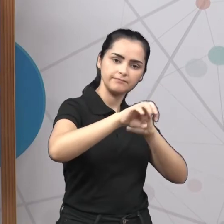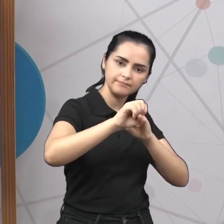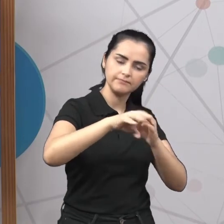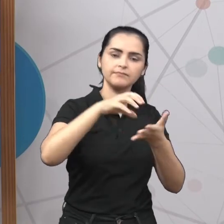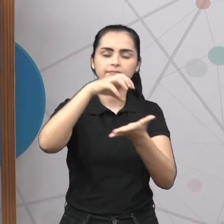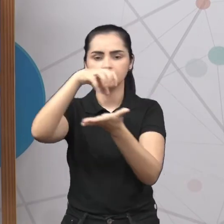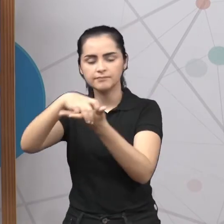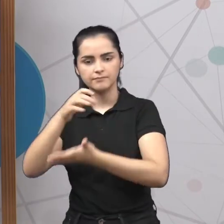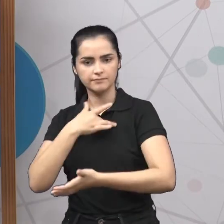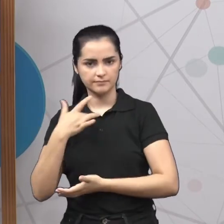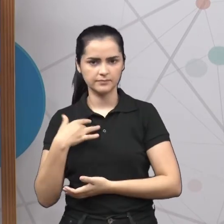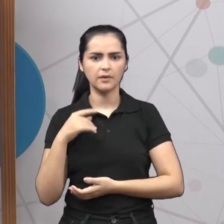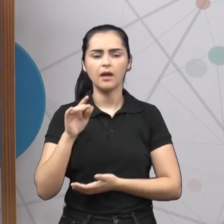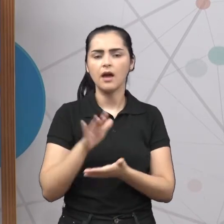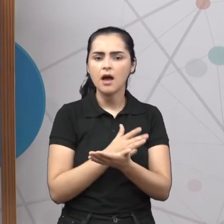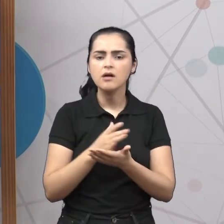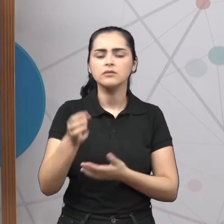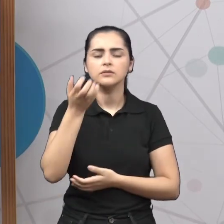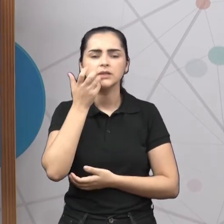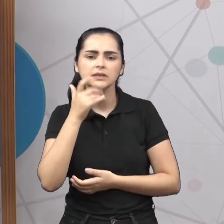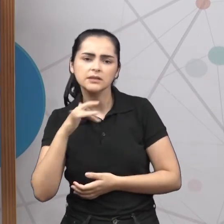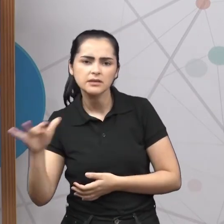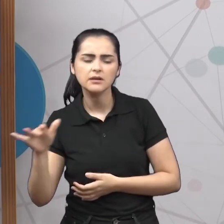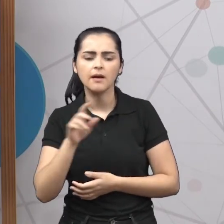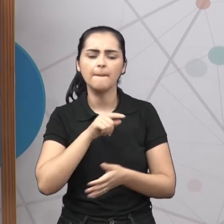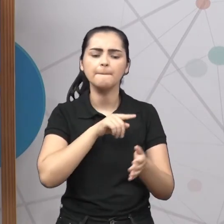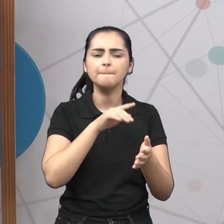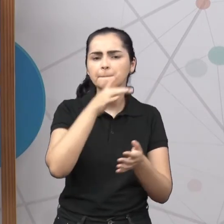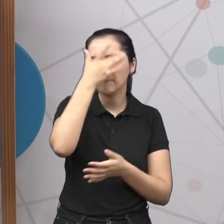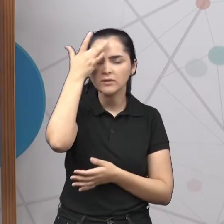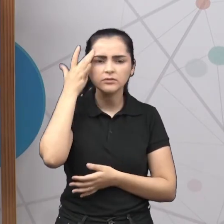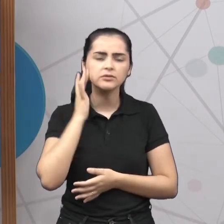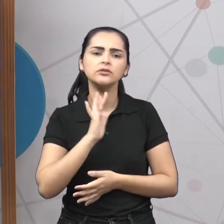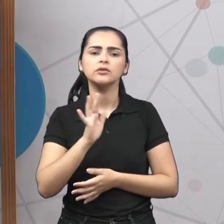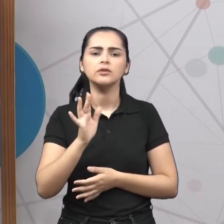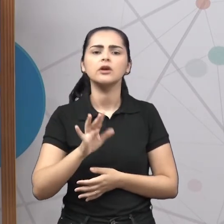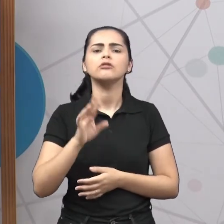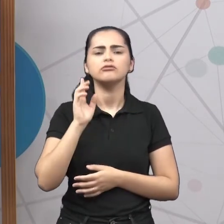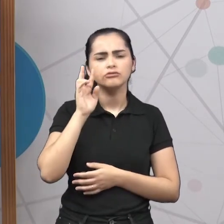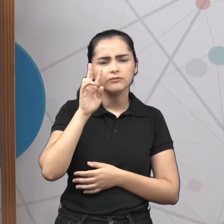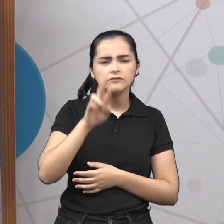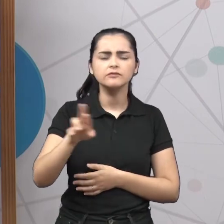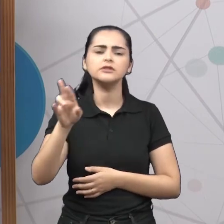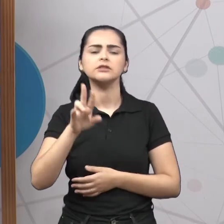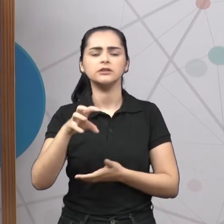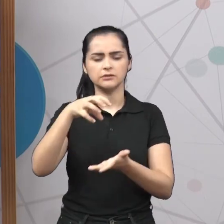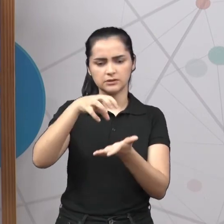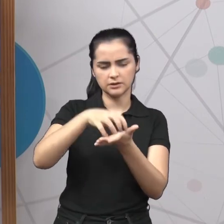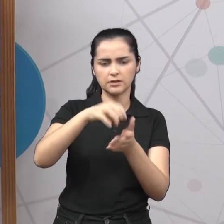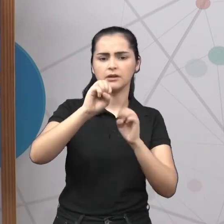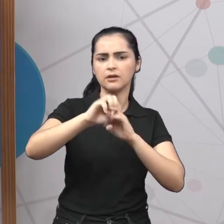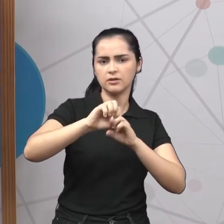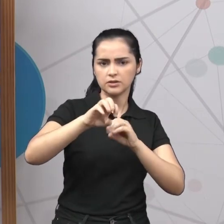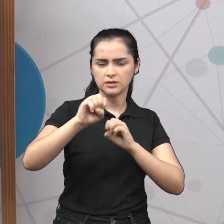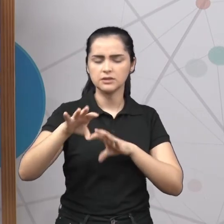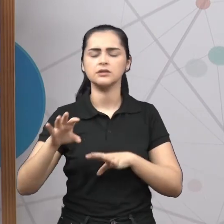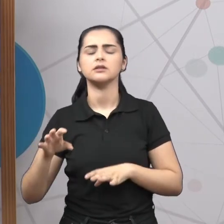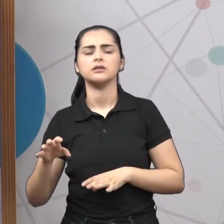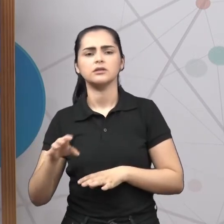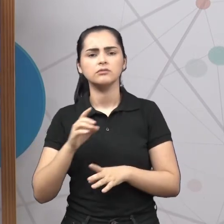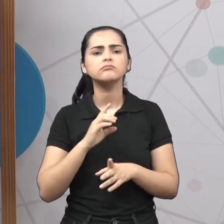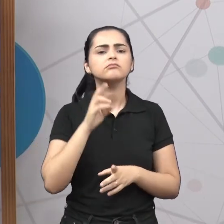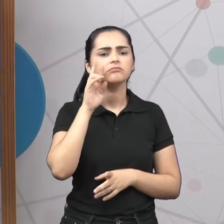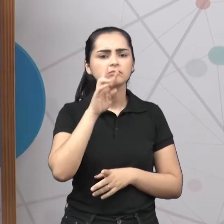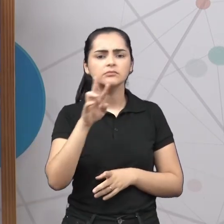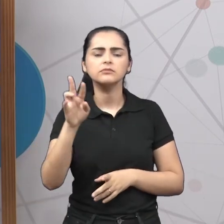secretários. Algumas crianças, né, algumas pessoas das escolas já viram na Secretaria de Educação, ou então já estavam